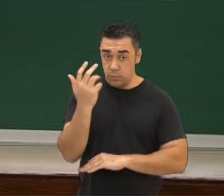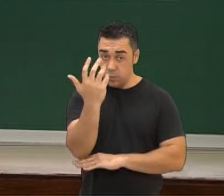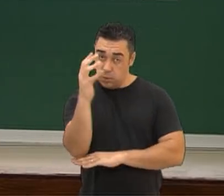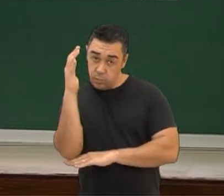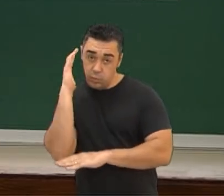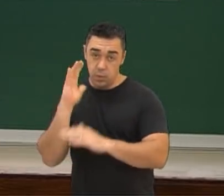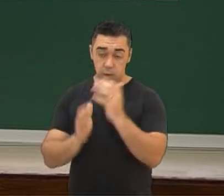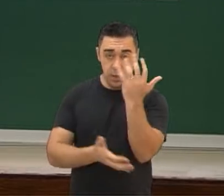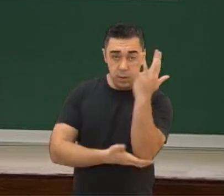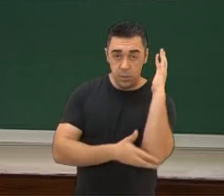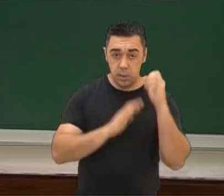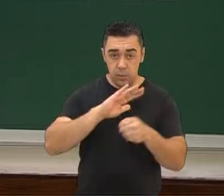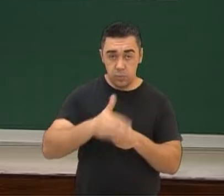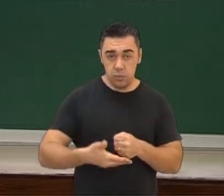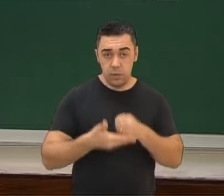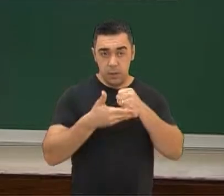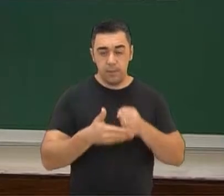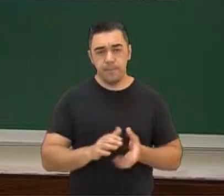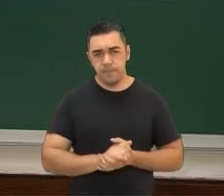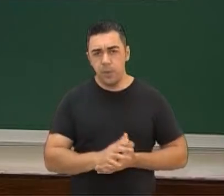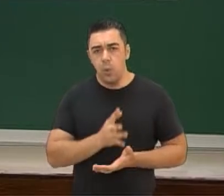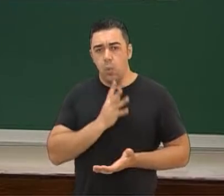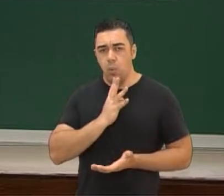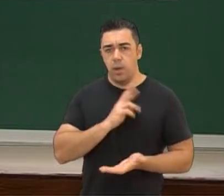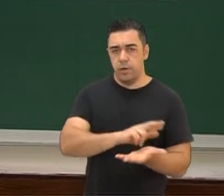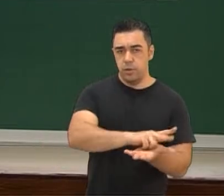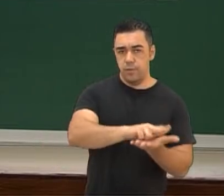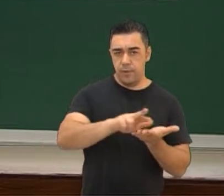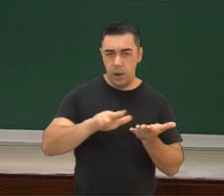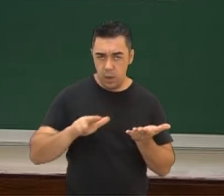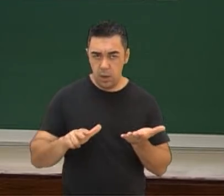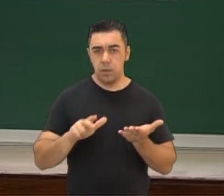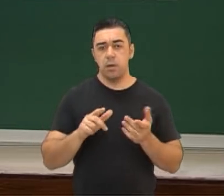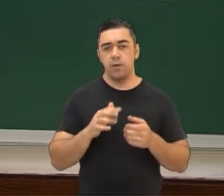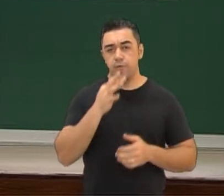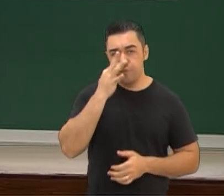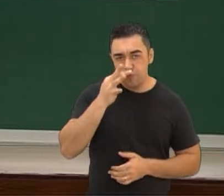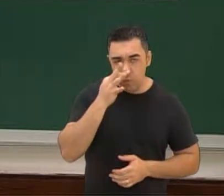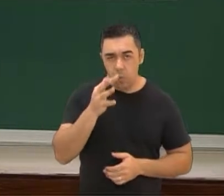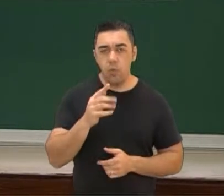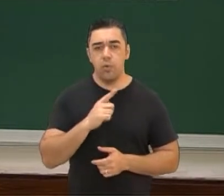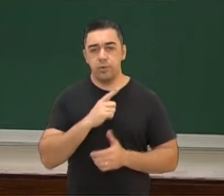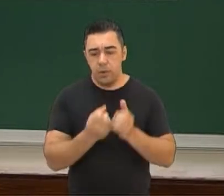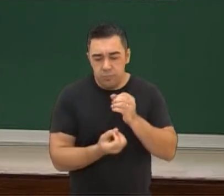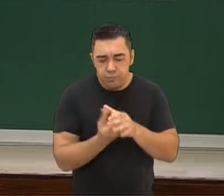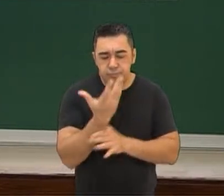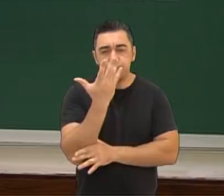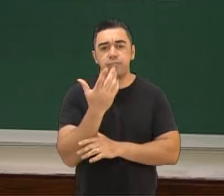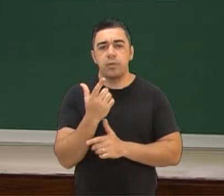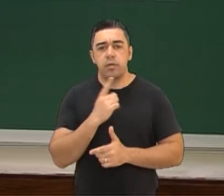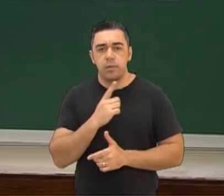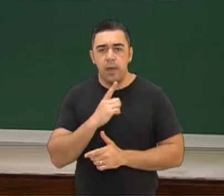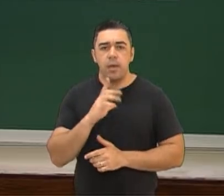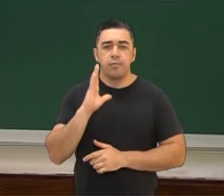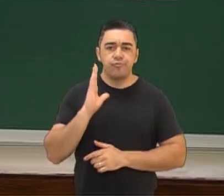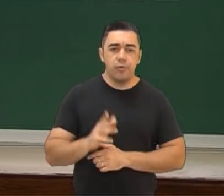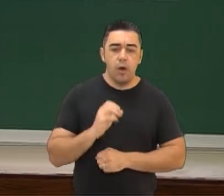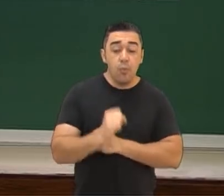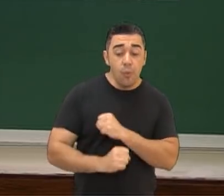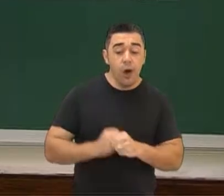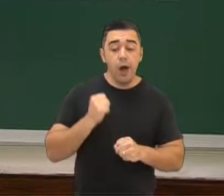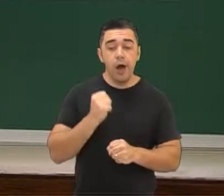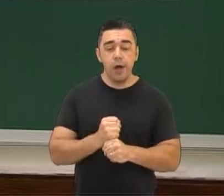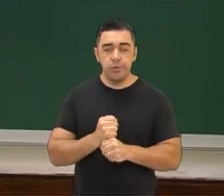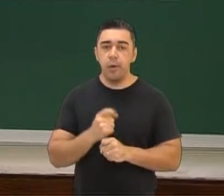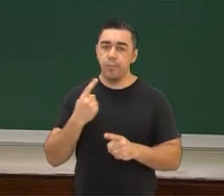meio natural, né? Conhecem a diversidade das flores, quando florescem, aquelas que duram o ano todo, porque